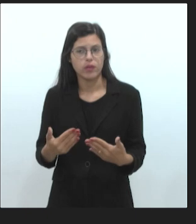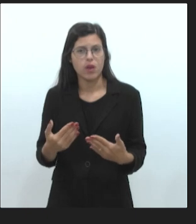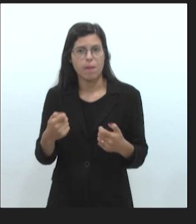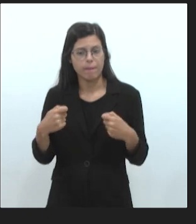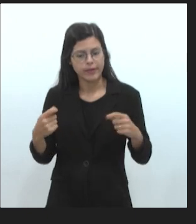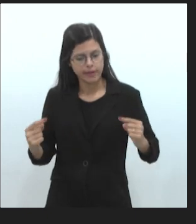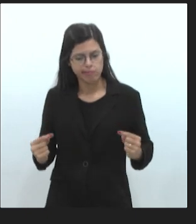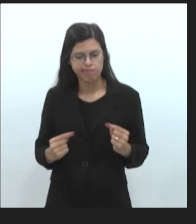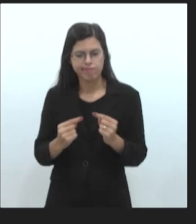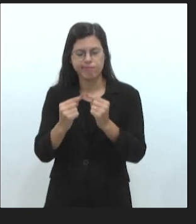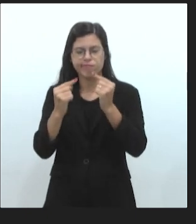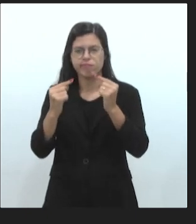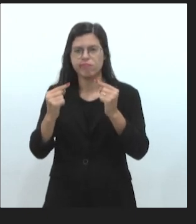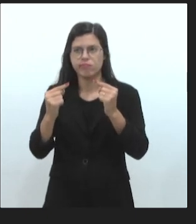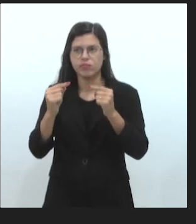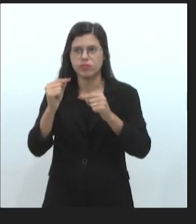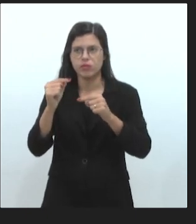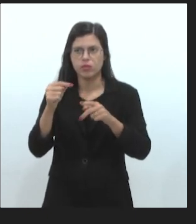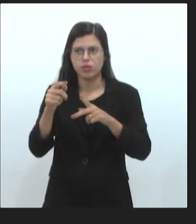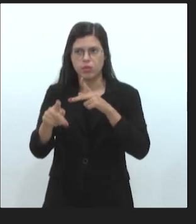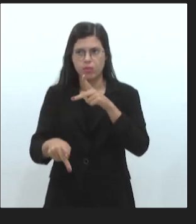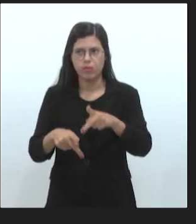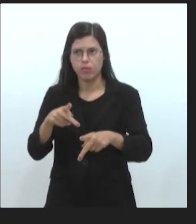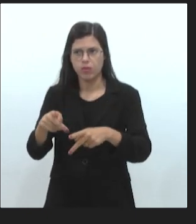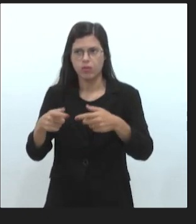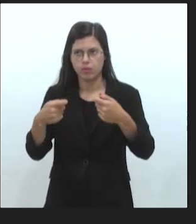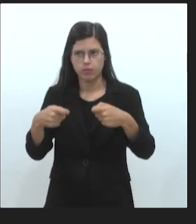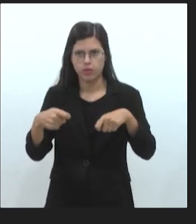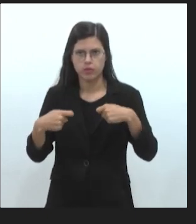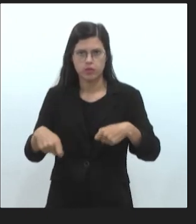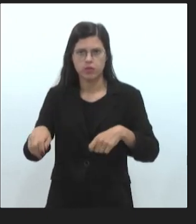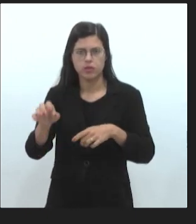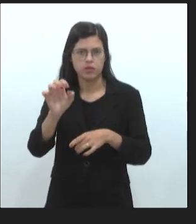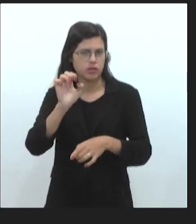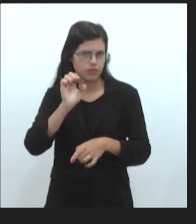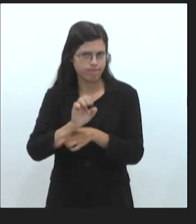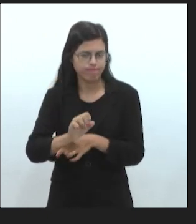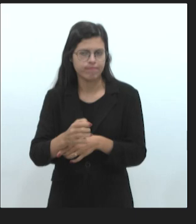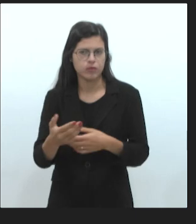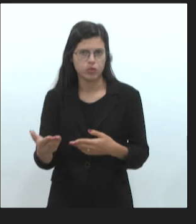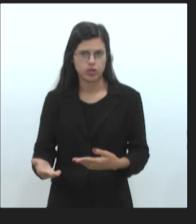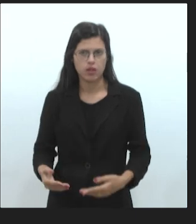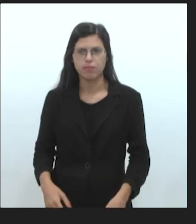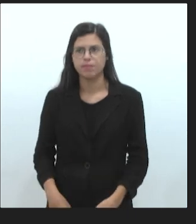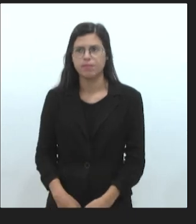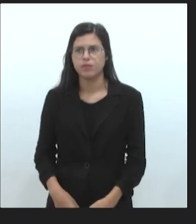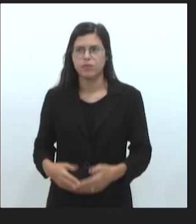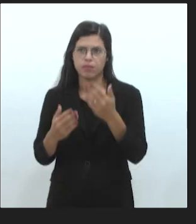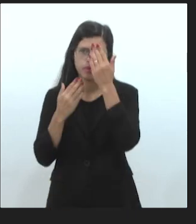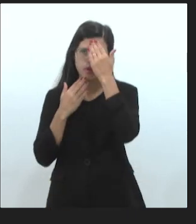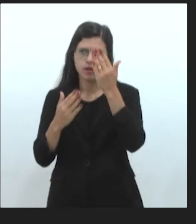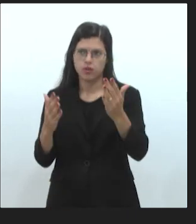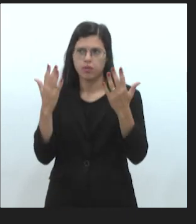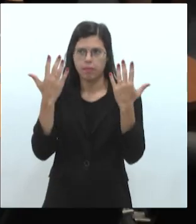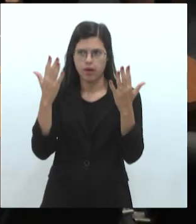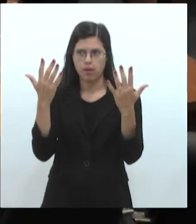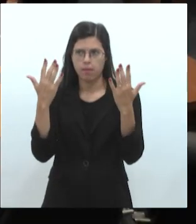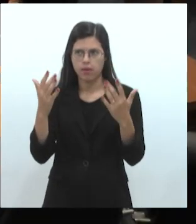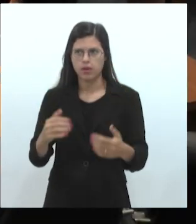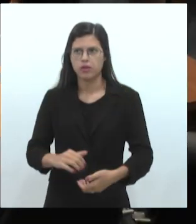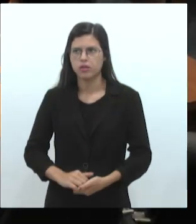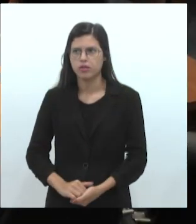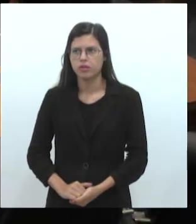e as demandas do nosso Estado e da população. Obrigado. Parabéns, meu